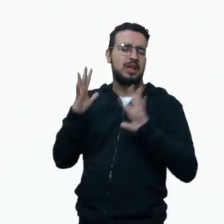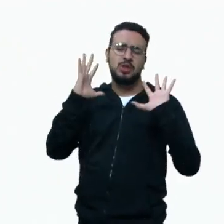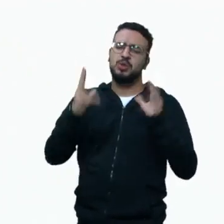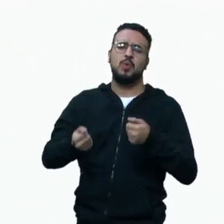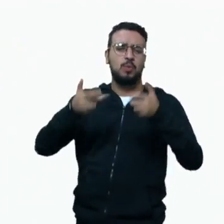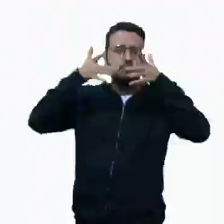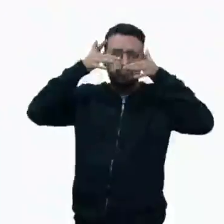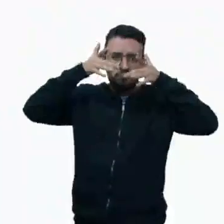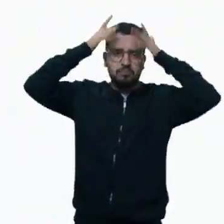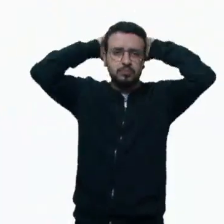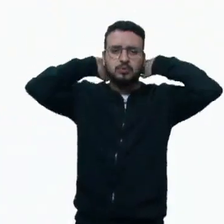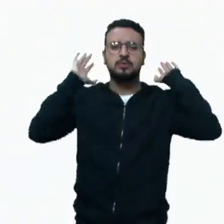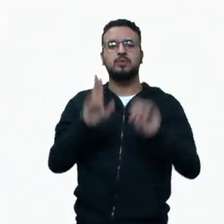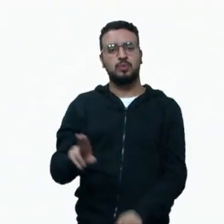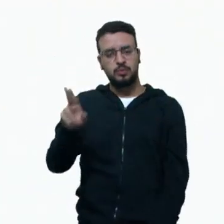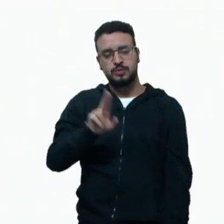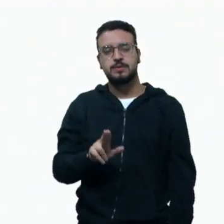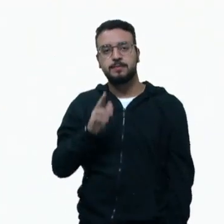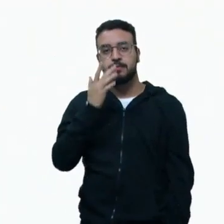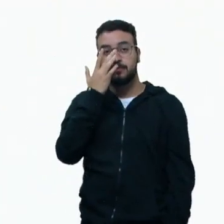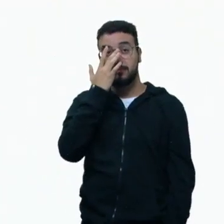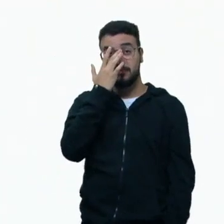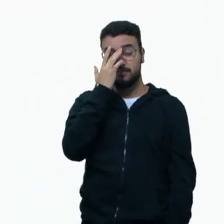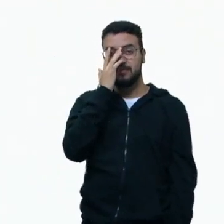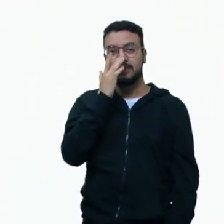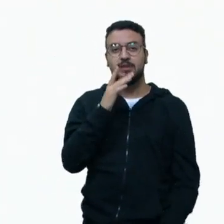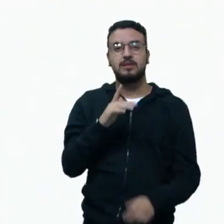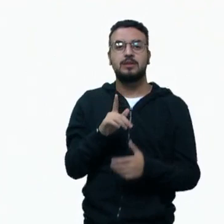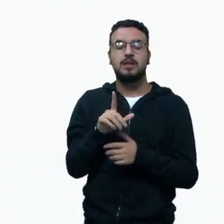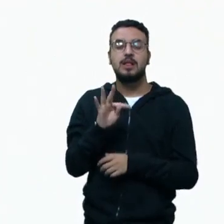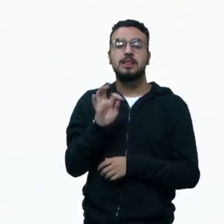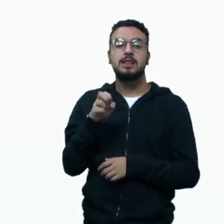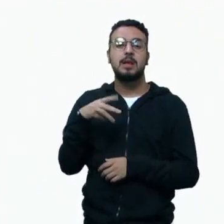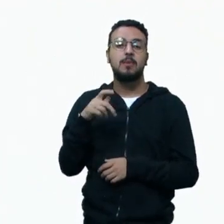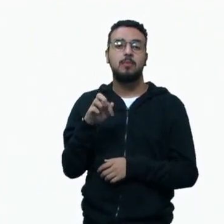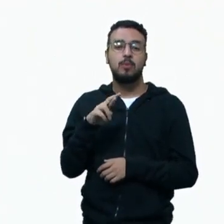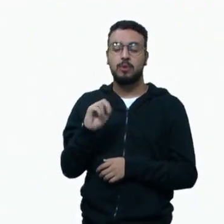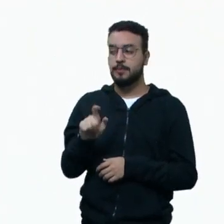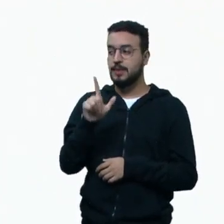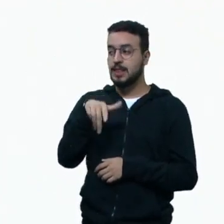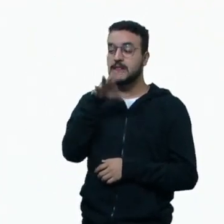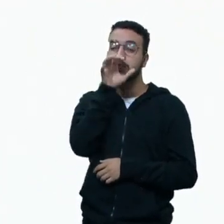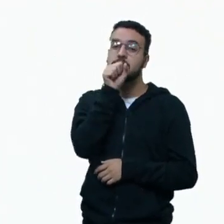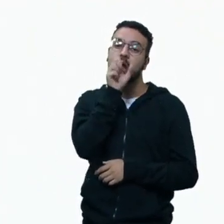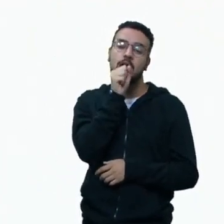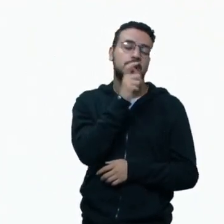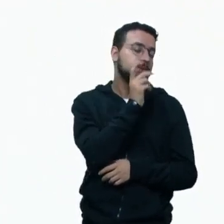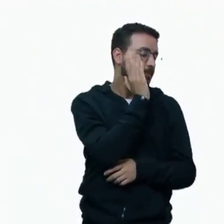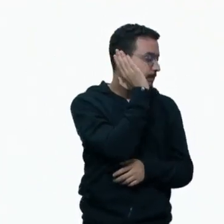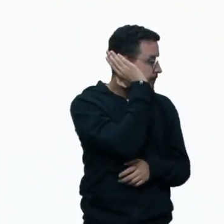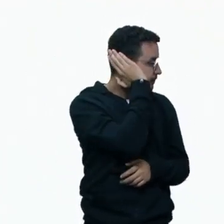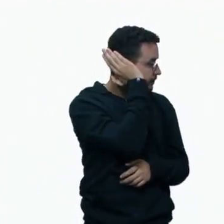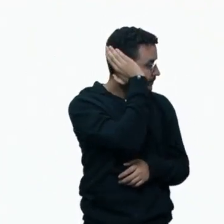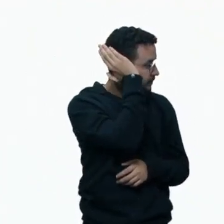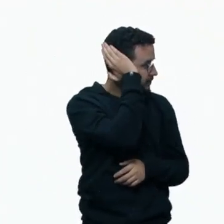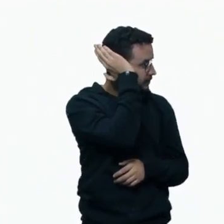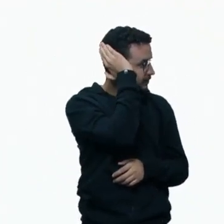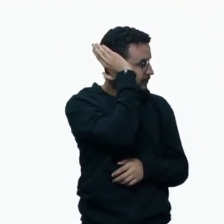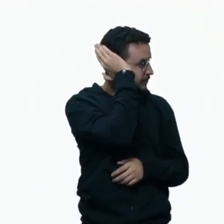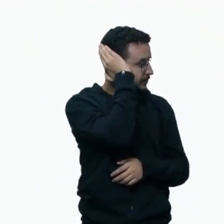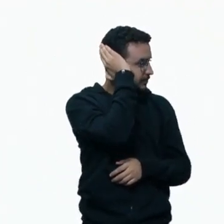não tem um que a gente não utilize, tá? O lobo temporal, ele interpreta e armazena memórias